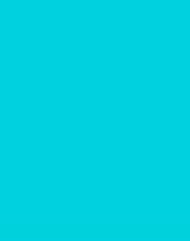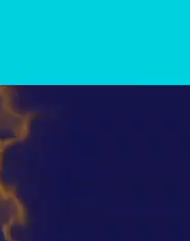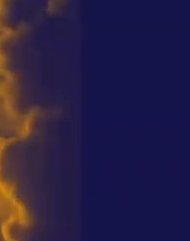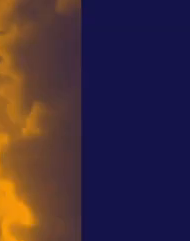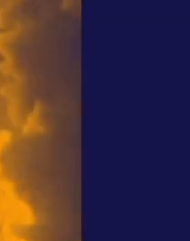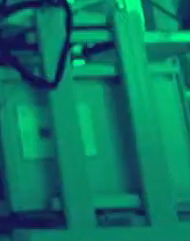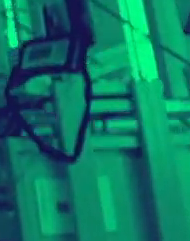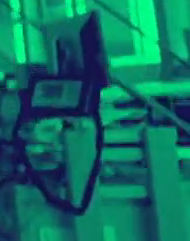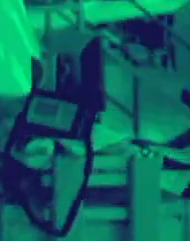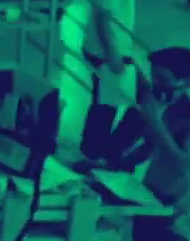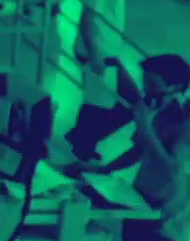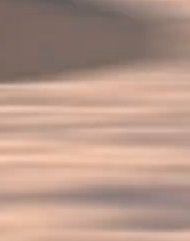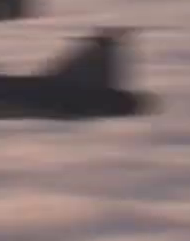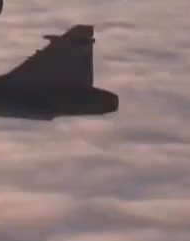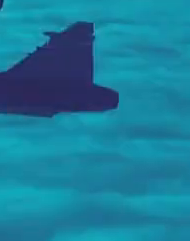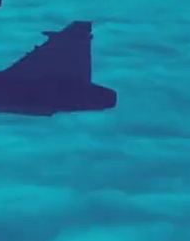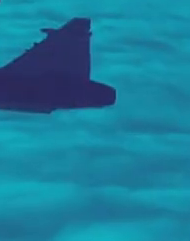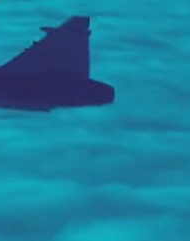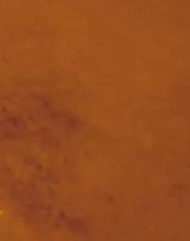Música